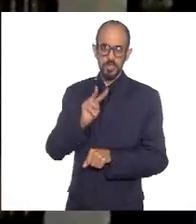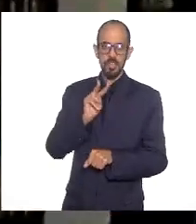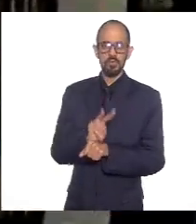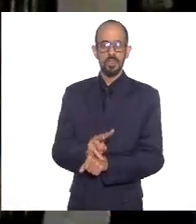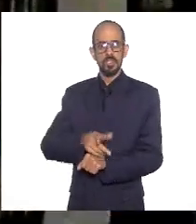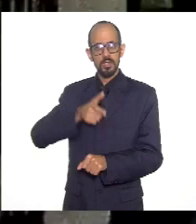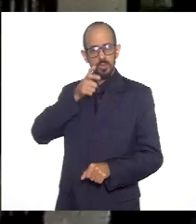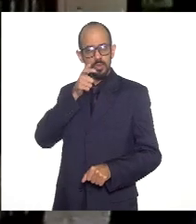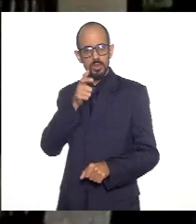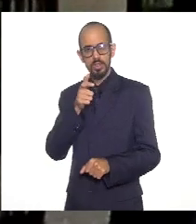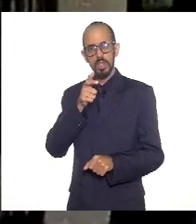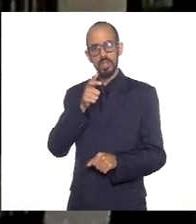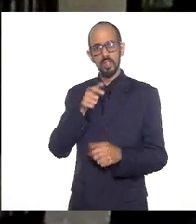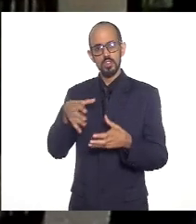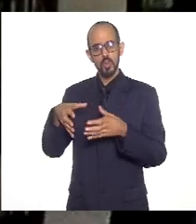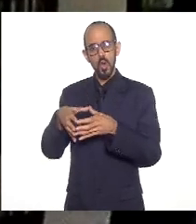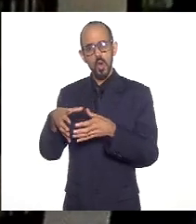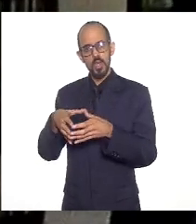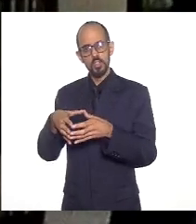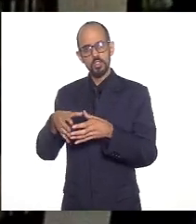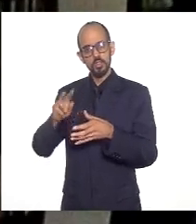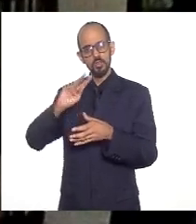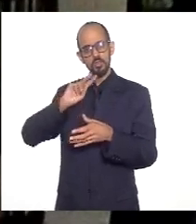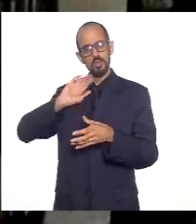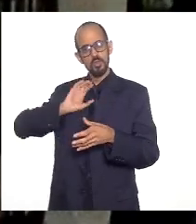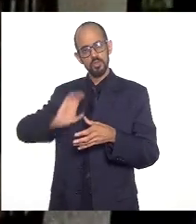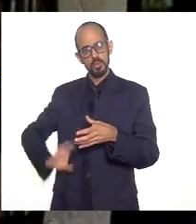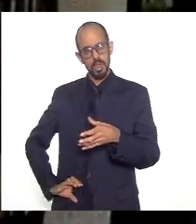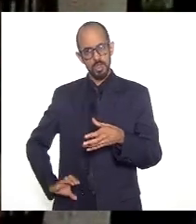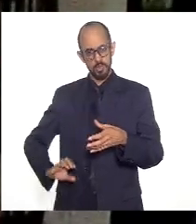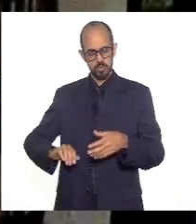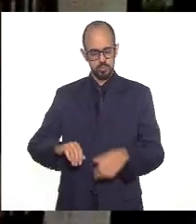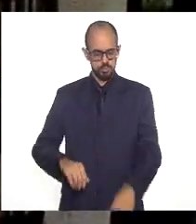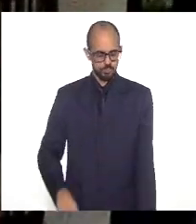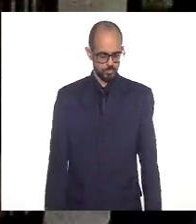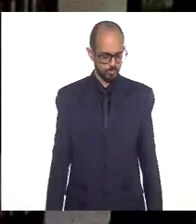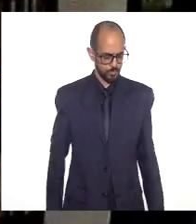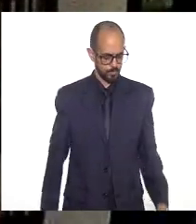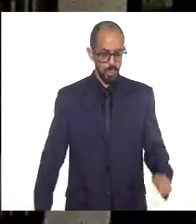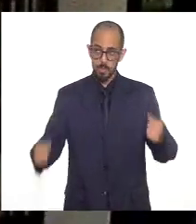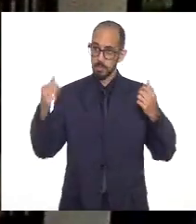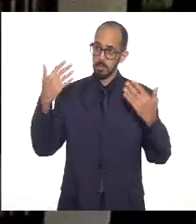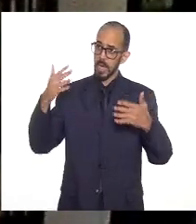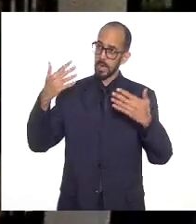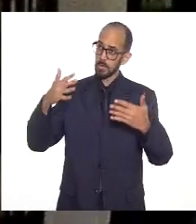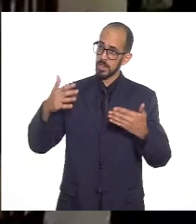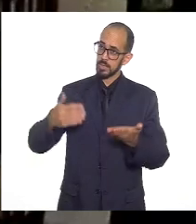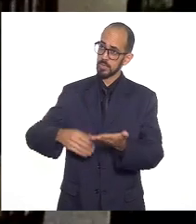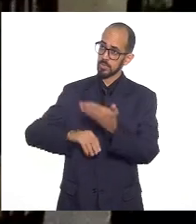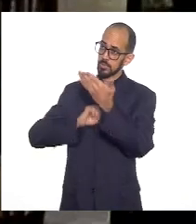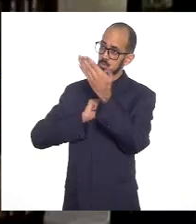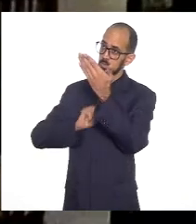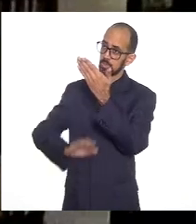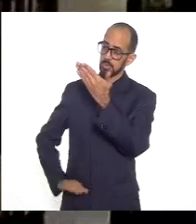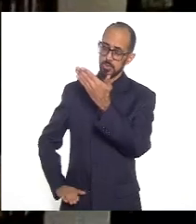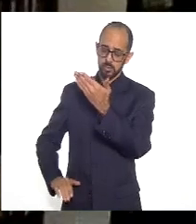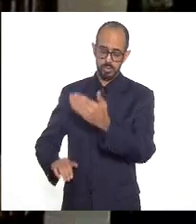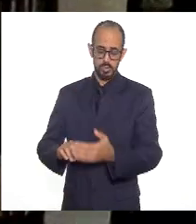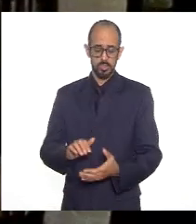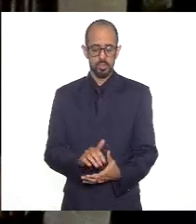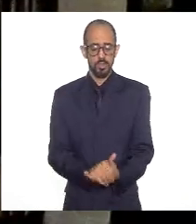interesses coletivos, dos interesses públicos. Então, parabéns para Vossa Excelência,